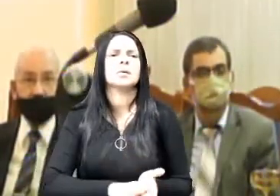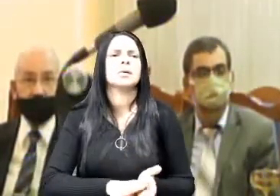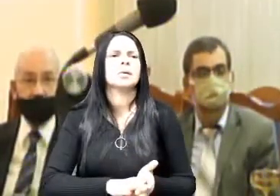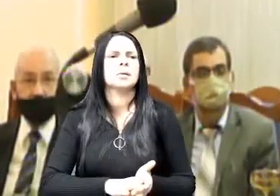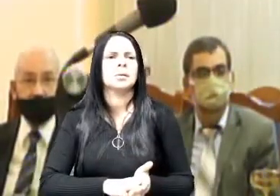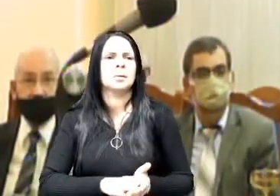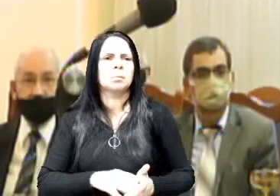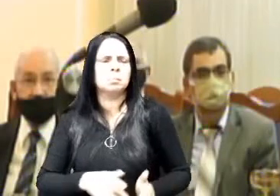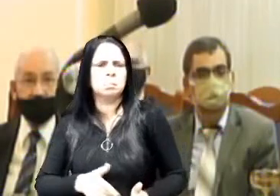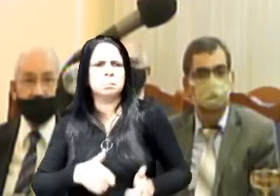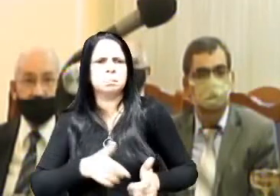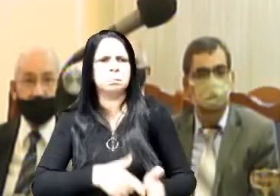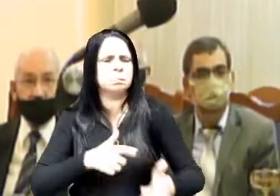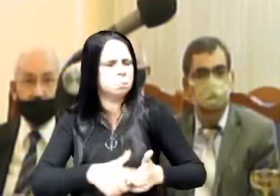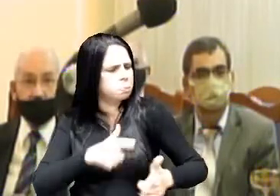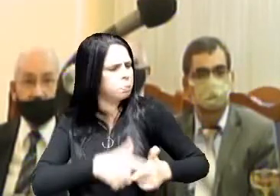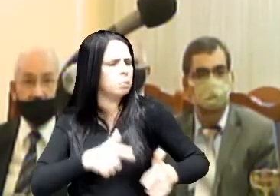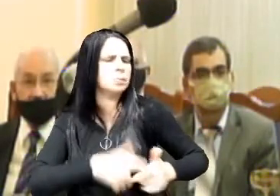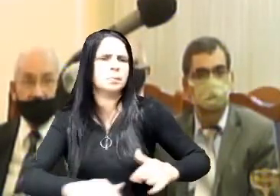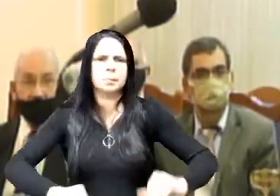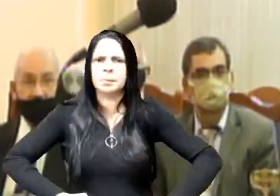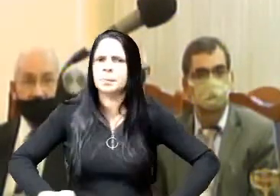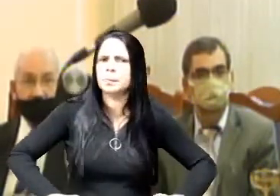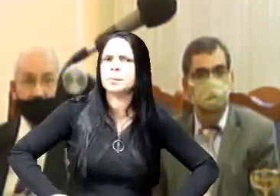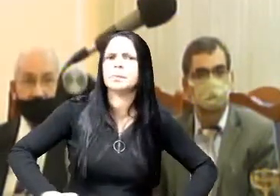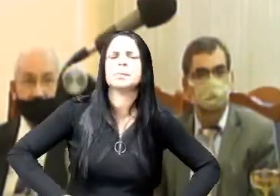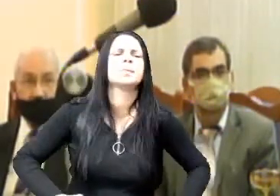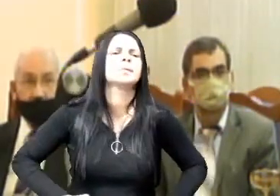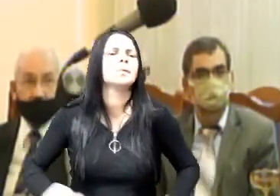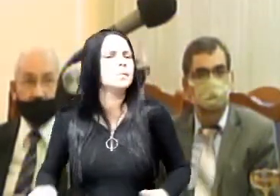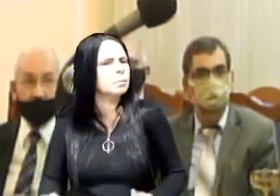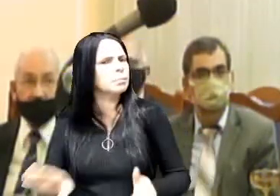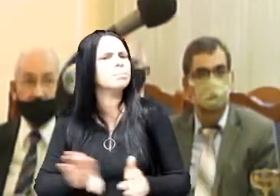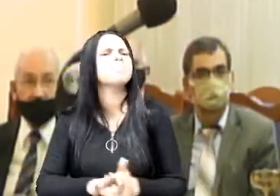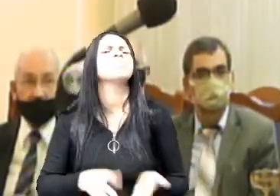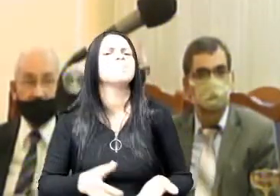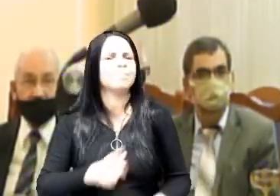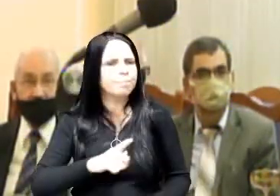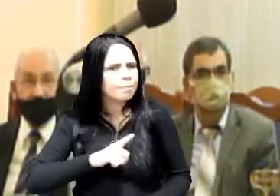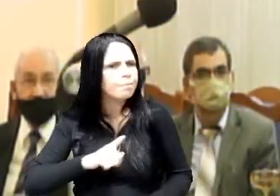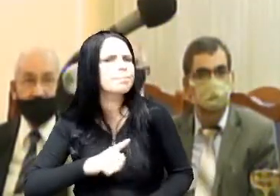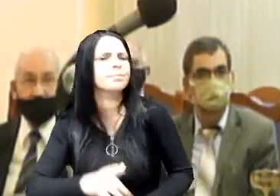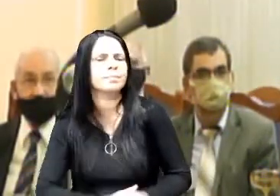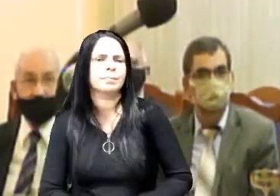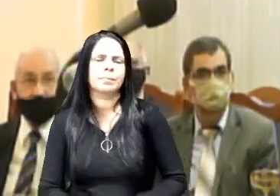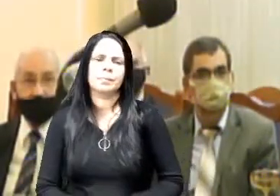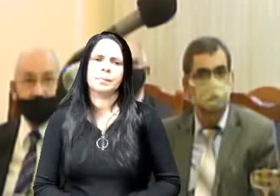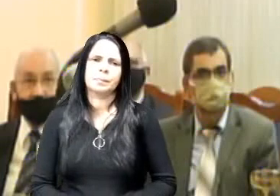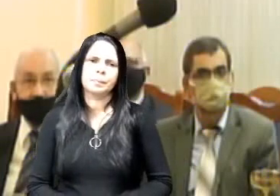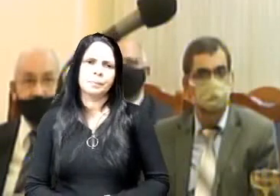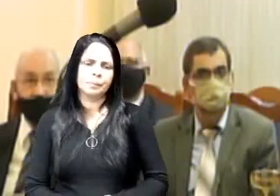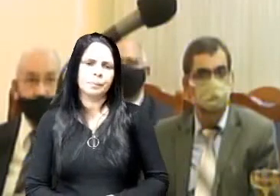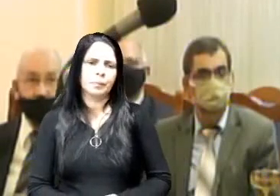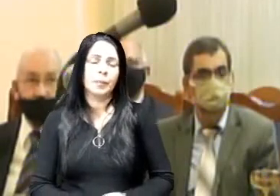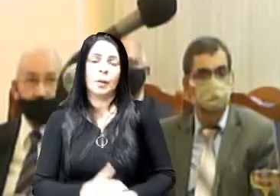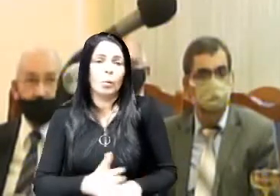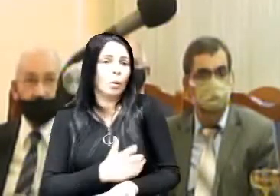Diversidade vem, sofrimento vem. Não é algo incomum, algo